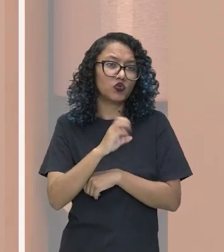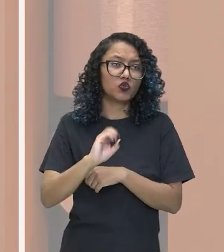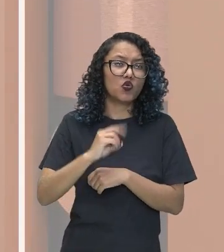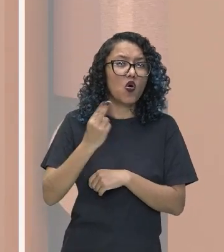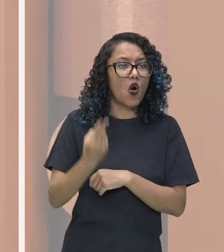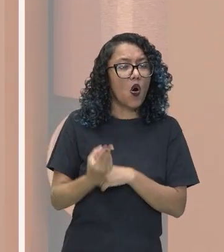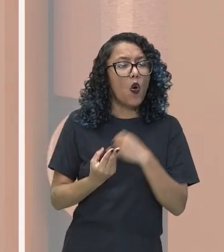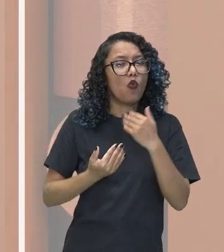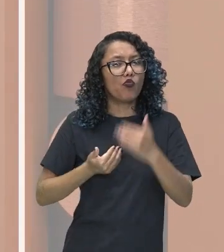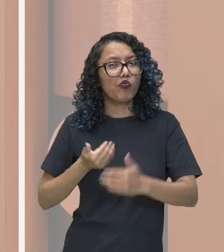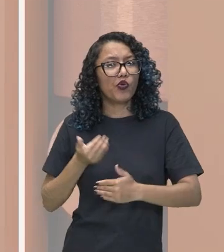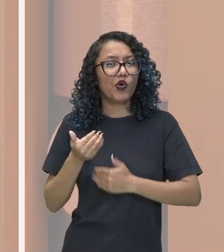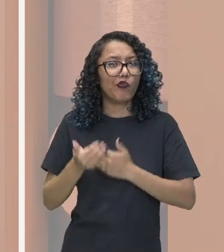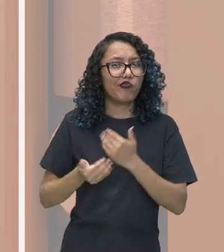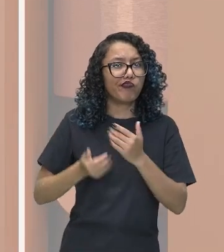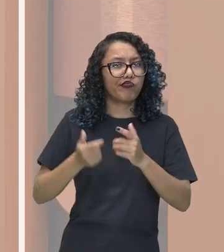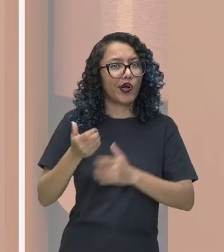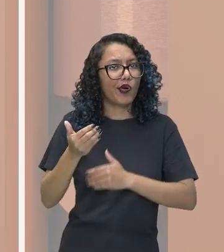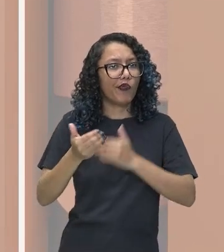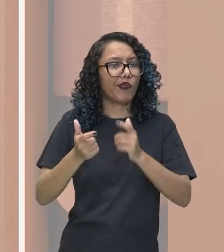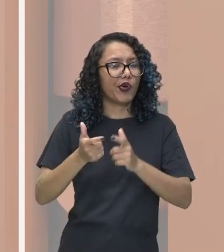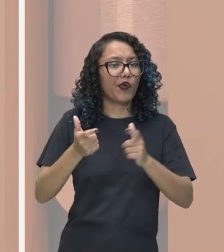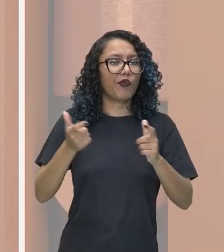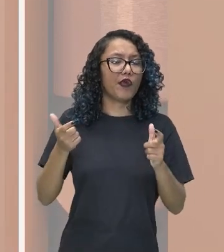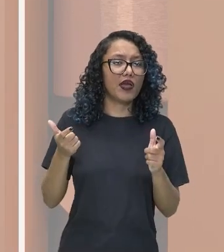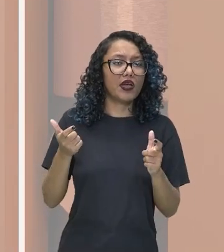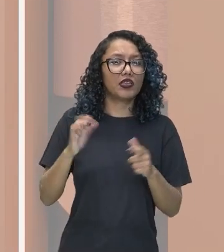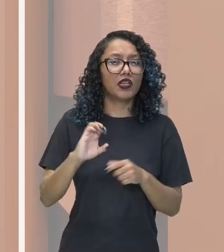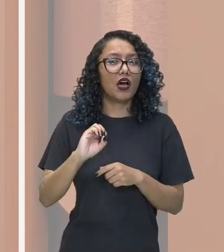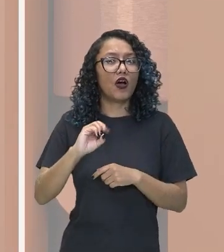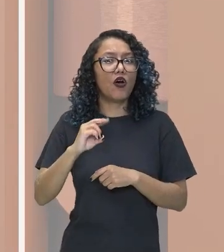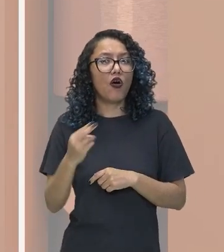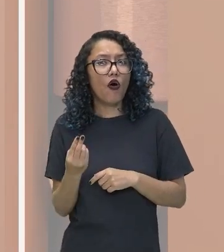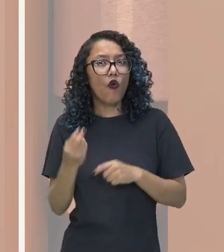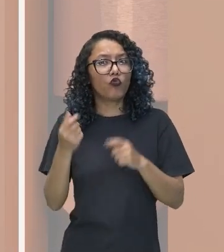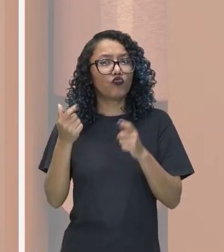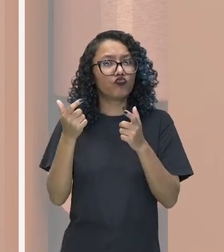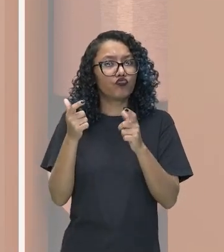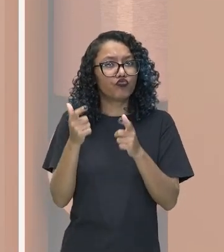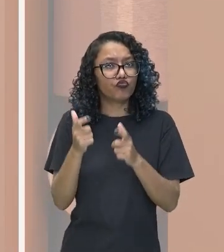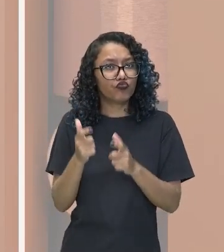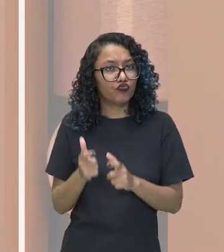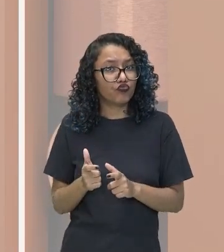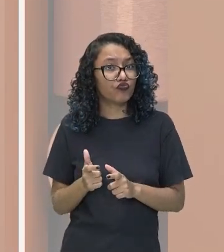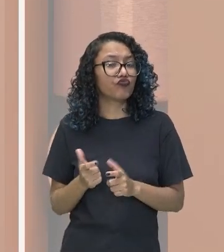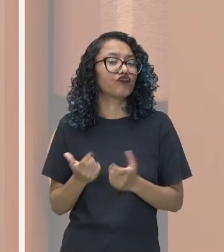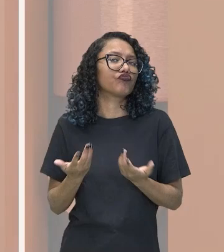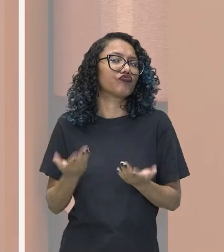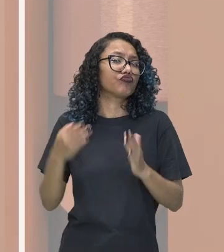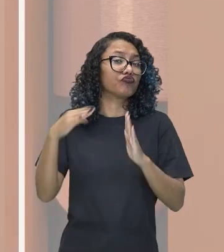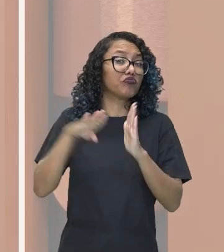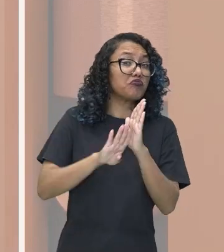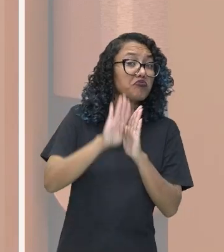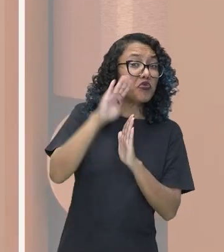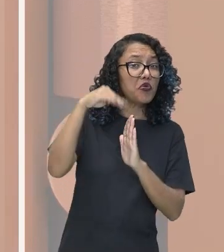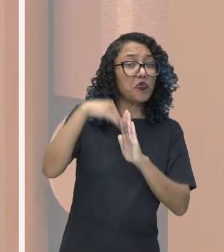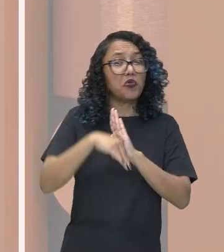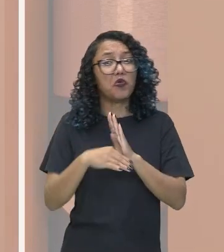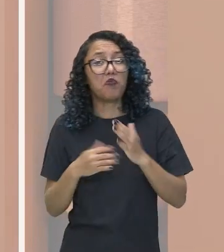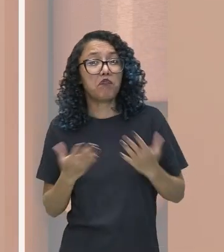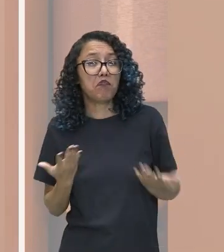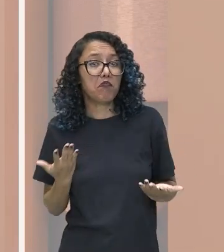cada vez mais em crescimento, ou uma população que está começando aquele processo de decréscimo populacional? E a gente